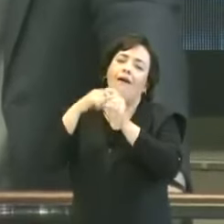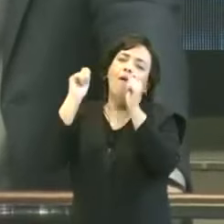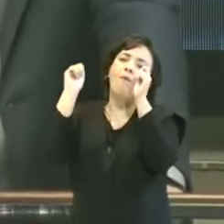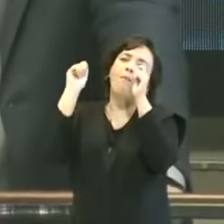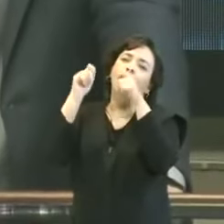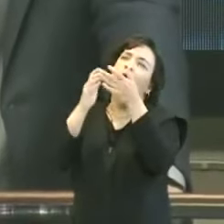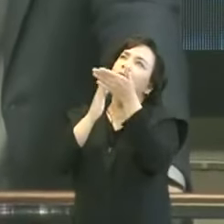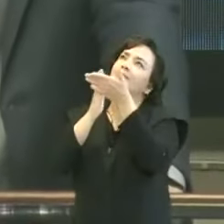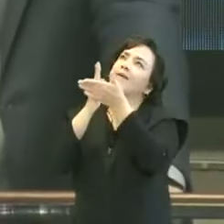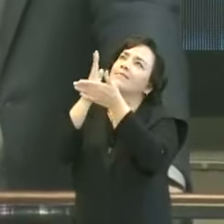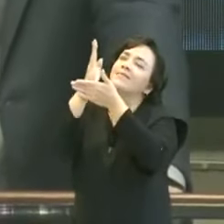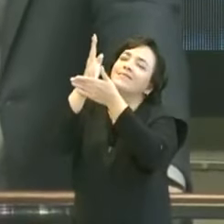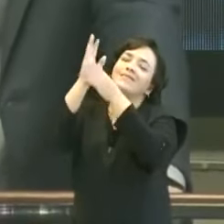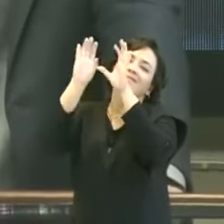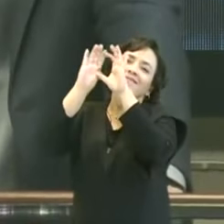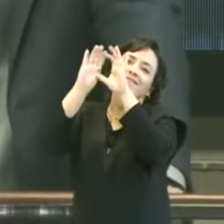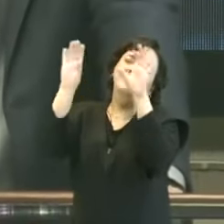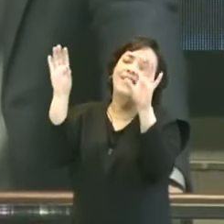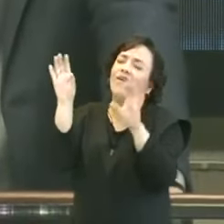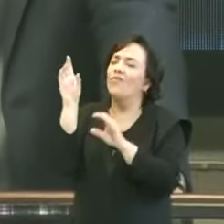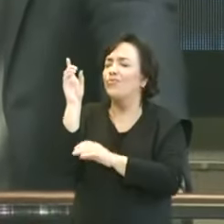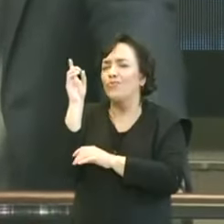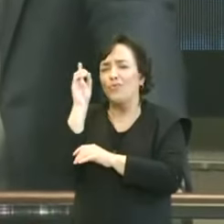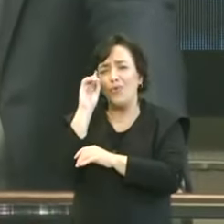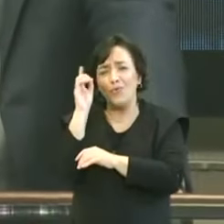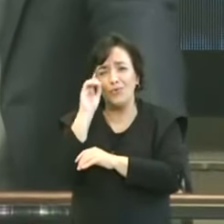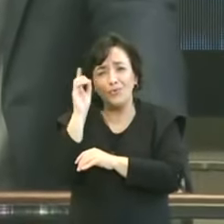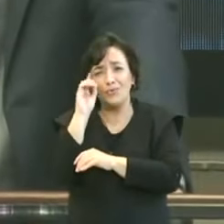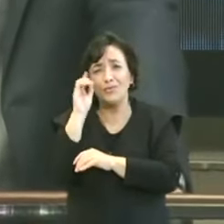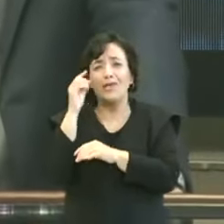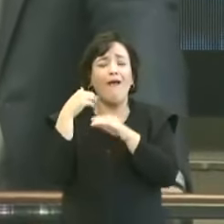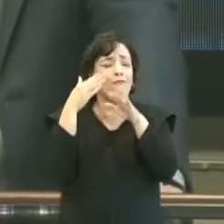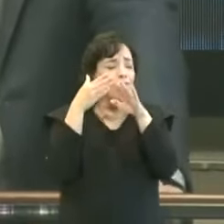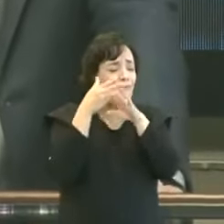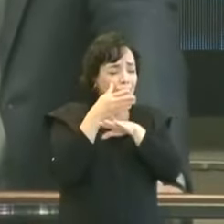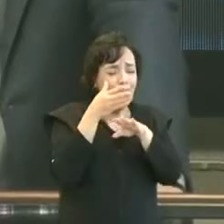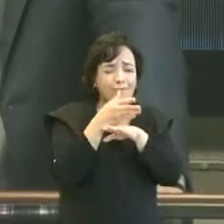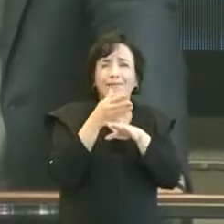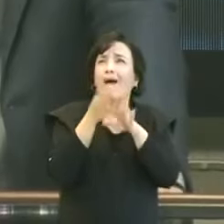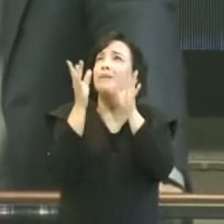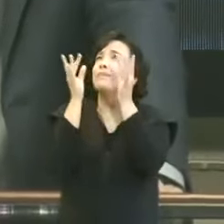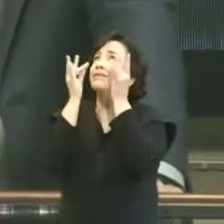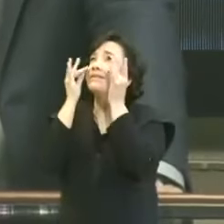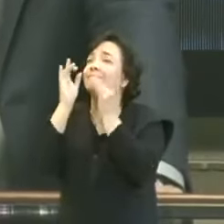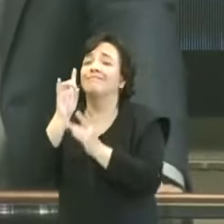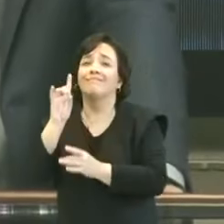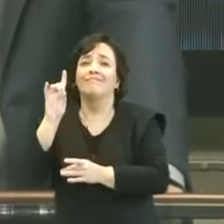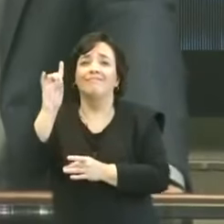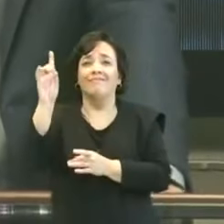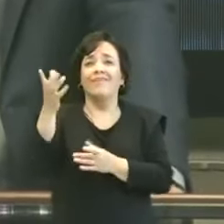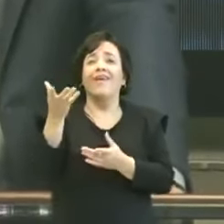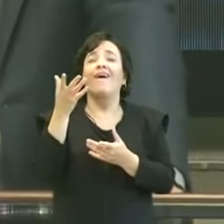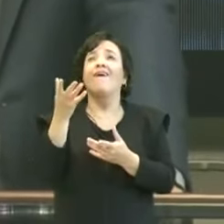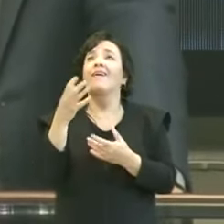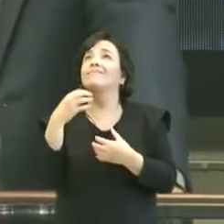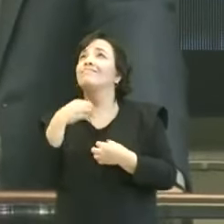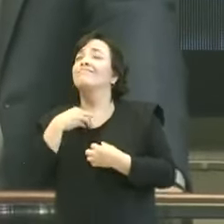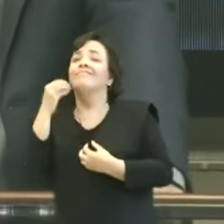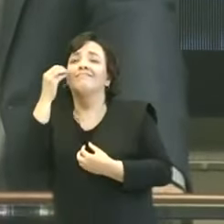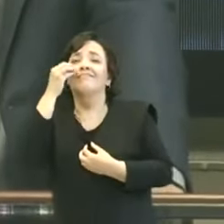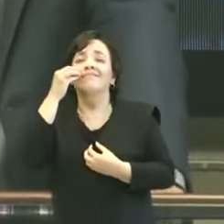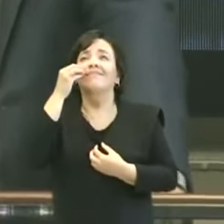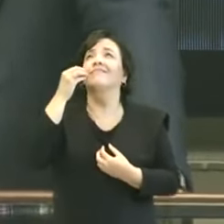na casa do Senhor todos os dias da minha vida, para contemplar a beleza do Senhor